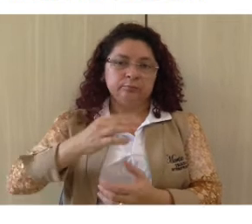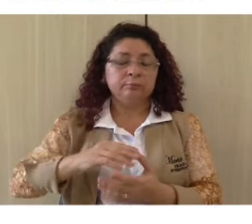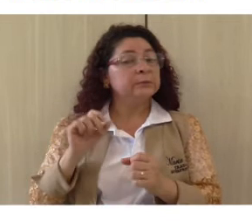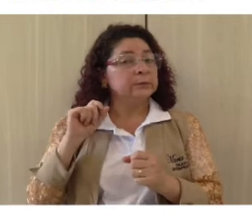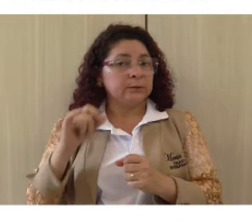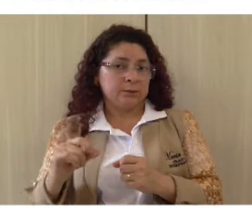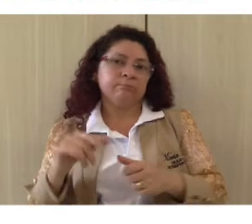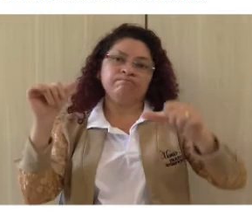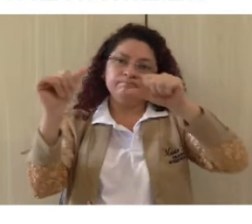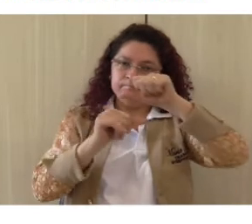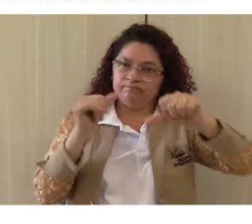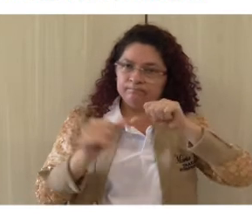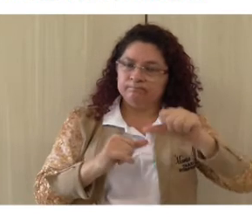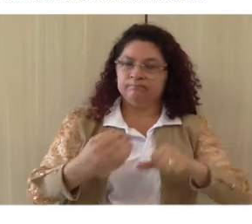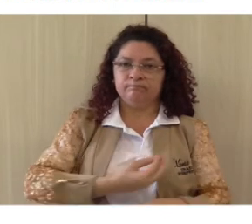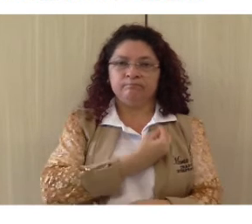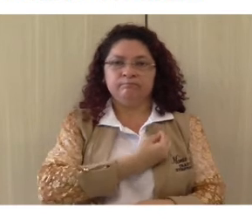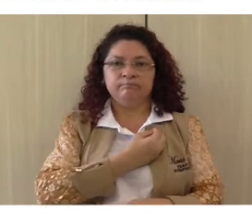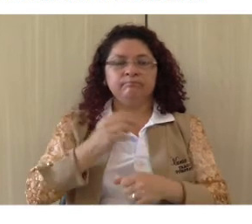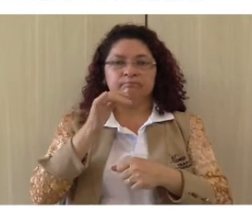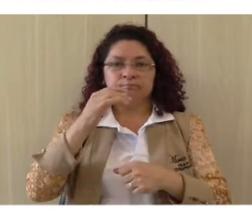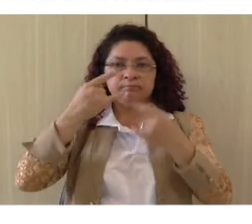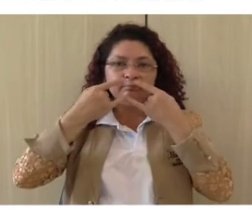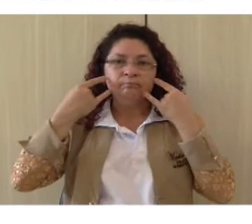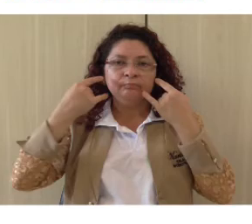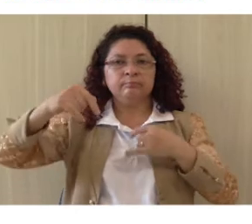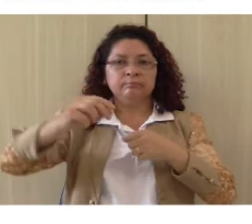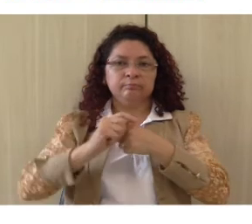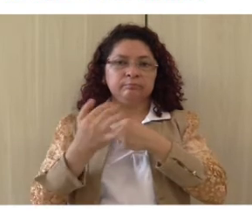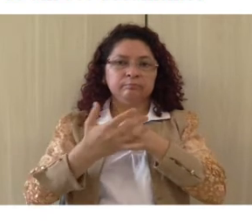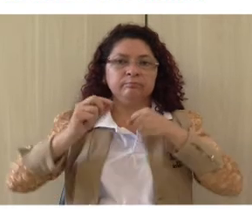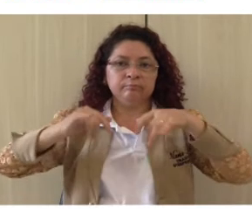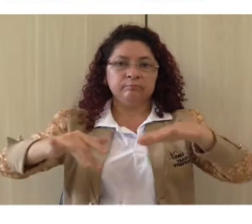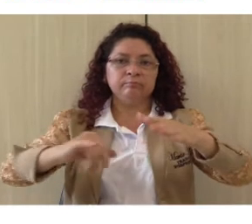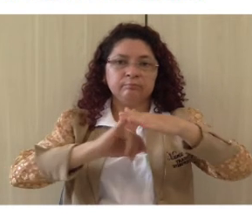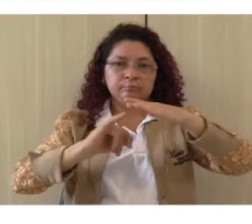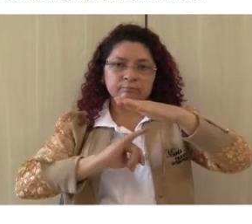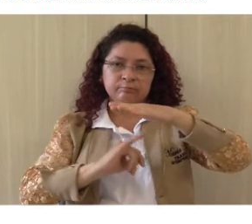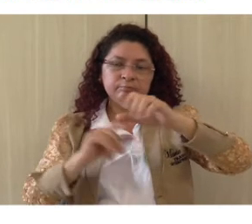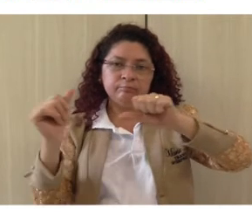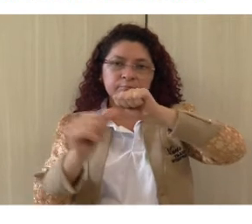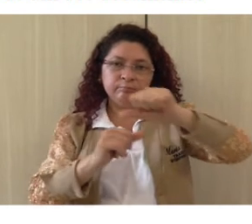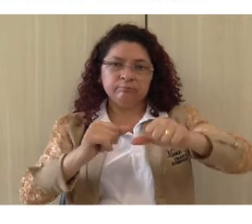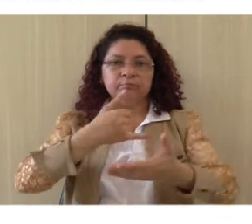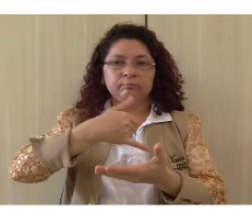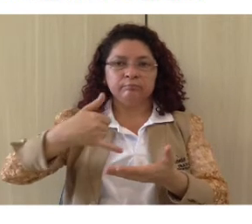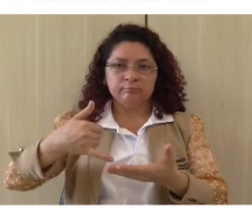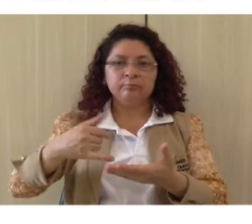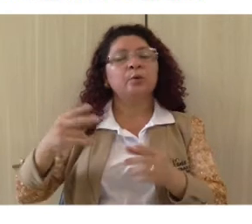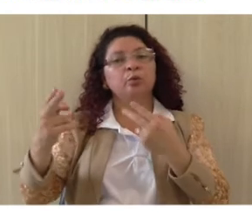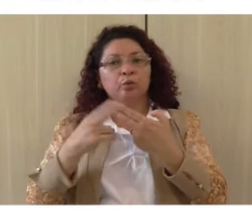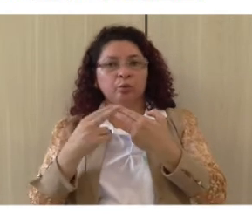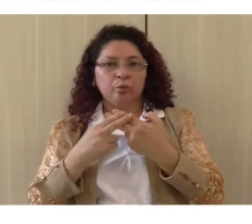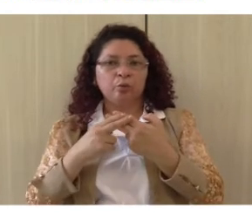Caso haja alteração na situação epidemiológica do município de Bragança, a instituição poderá rever a forma de inscrição e